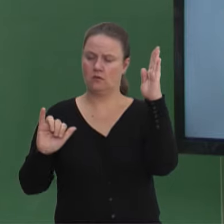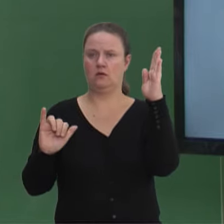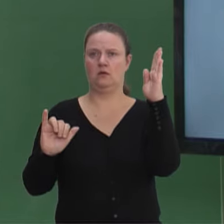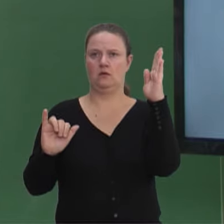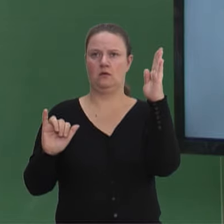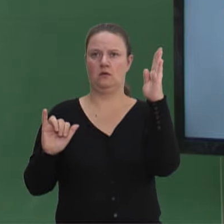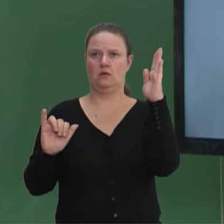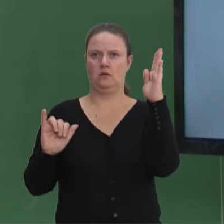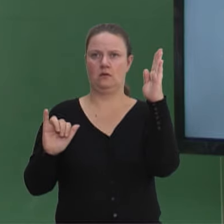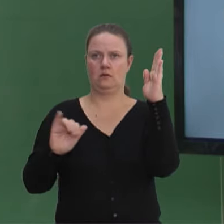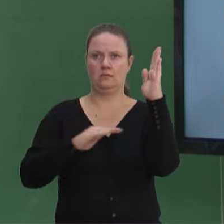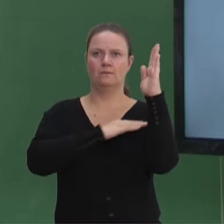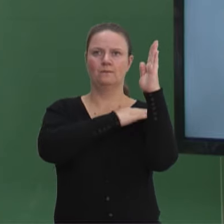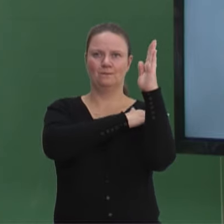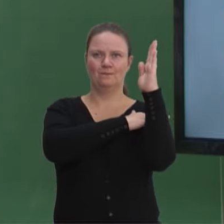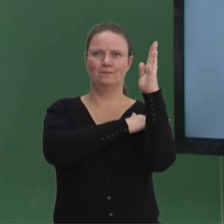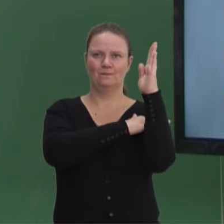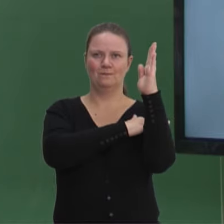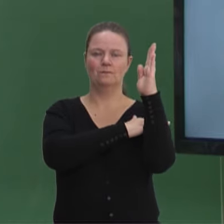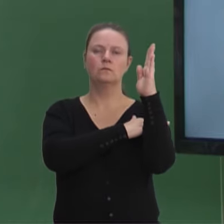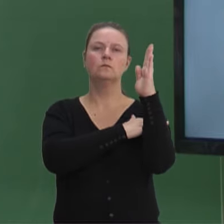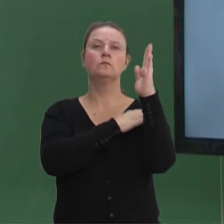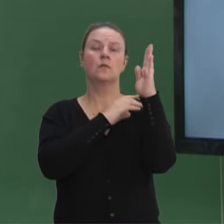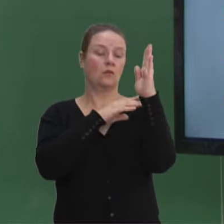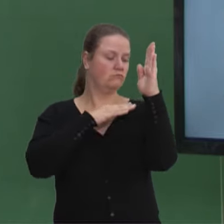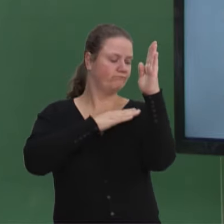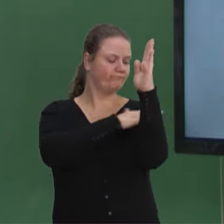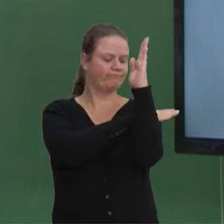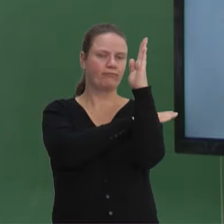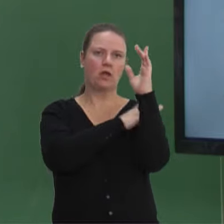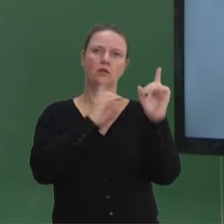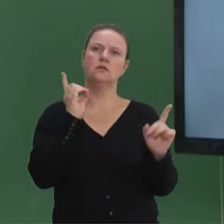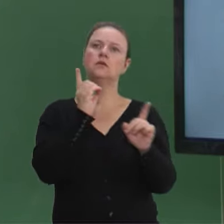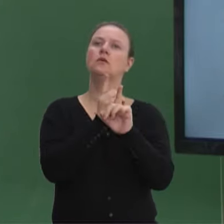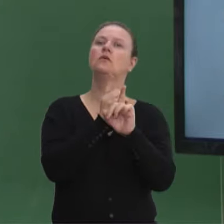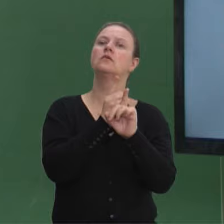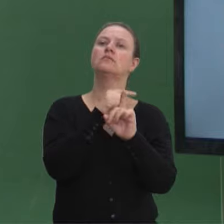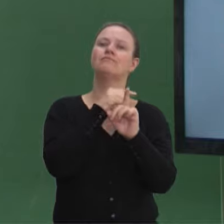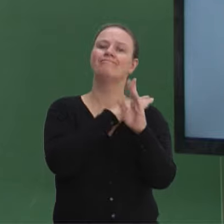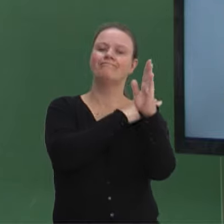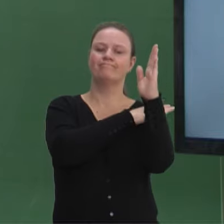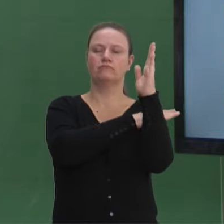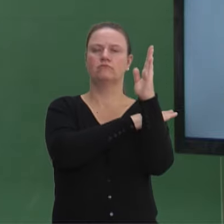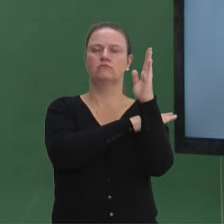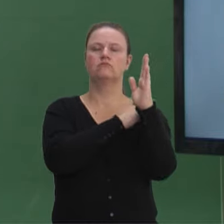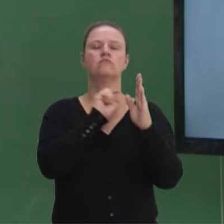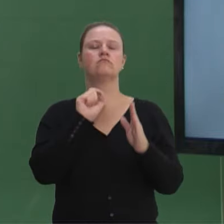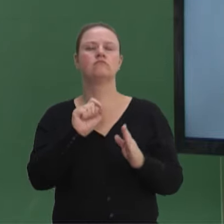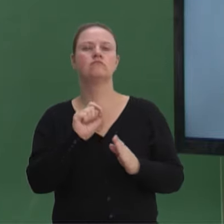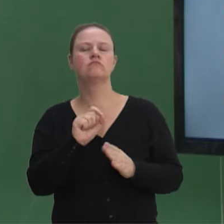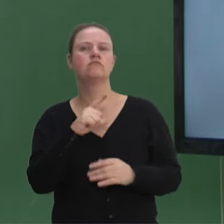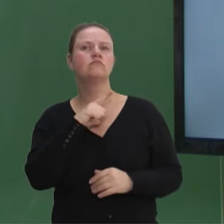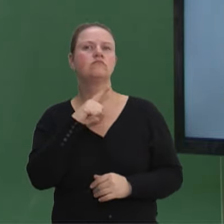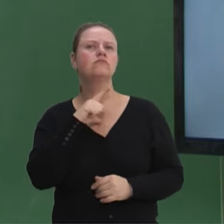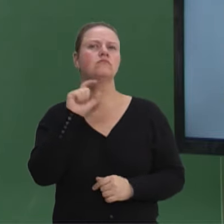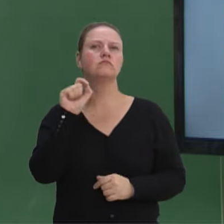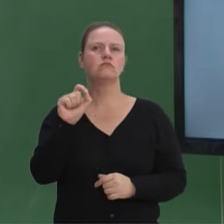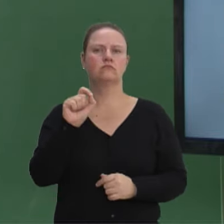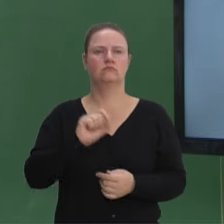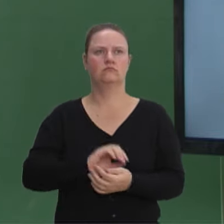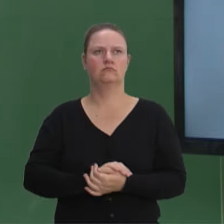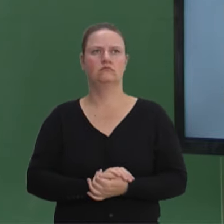os pontos interceptam o eixo x e y. Então, vou pegar lá. Eu tenho